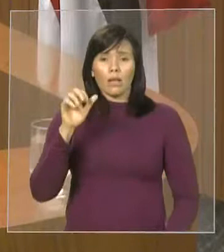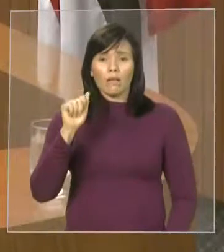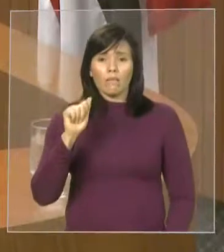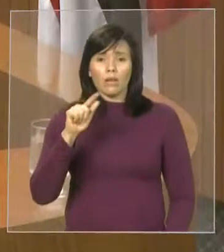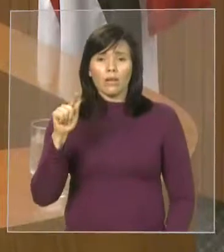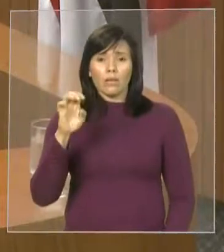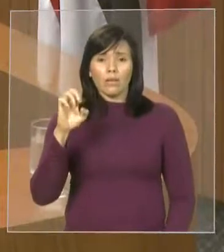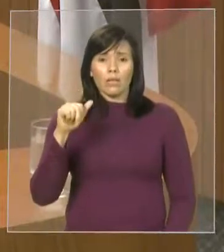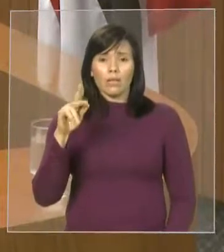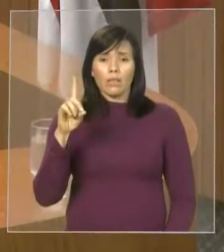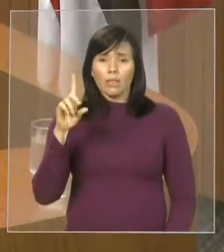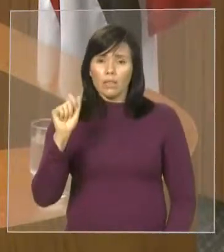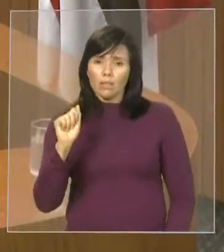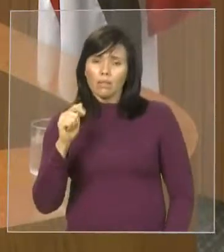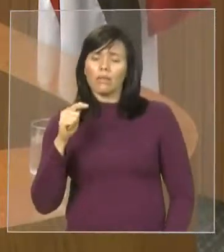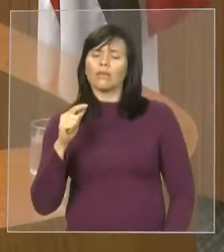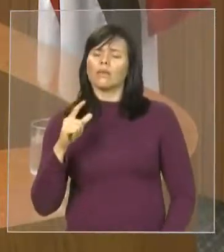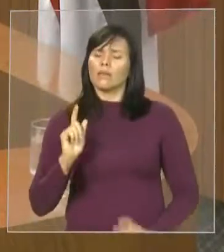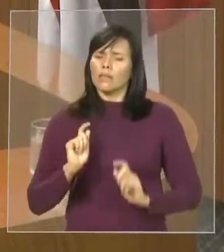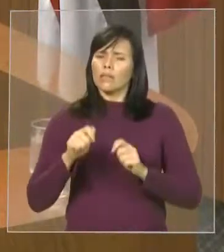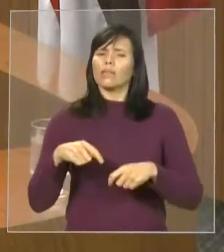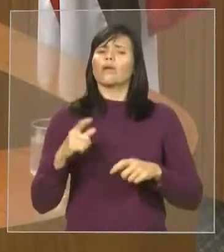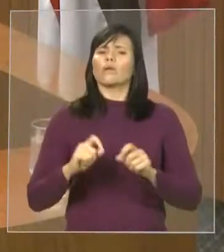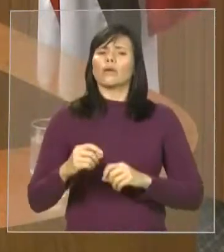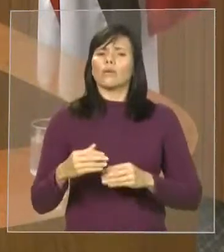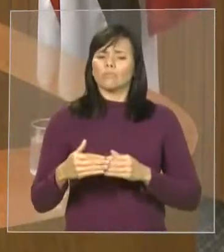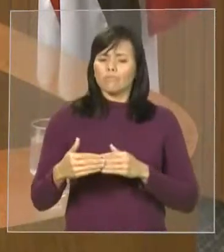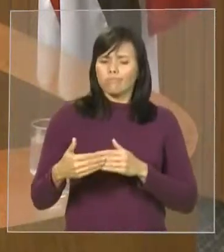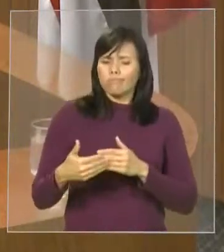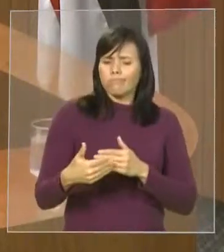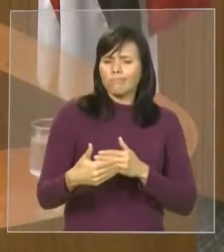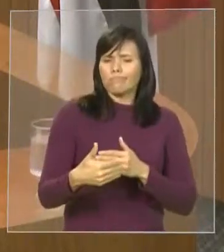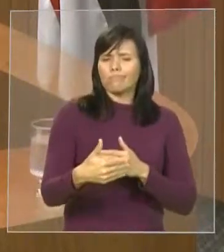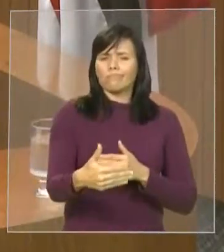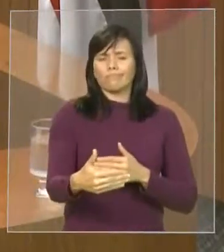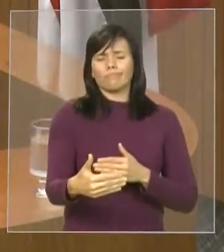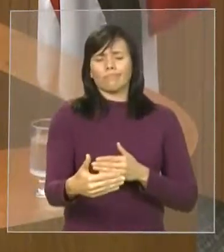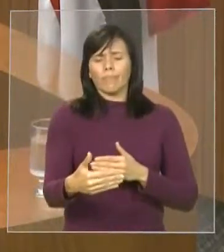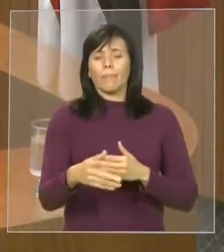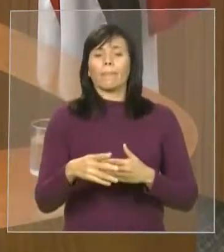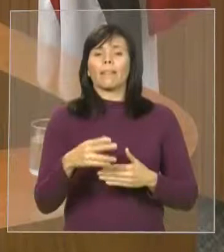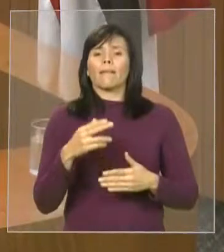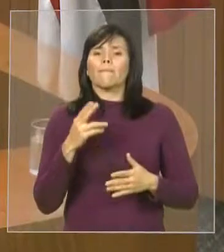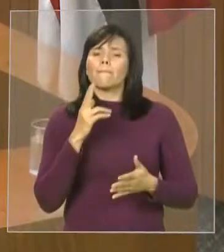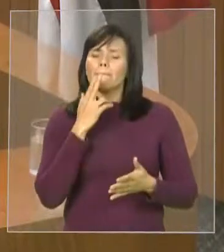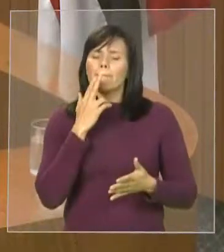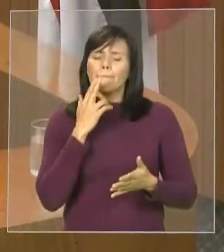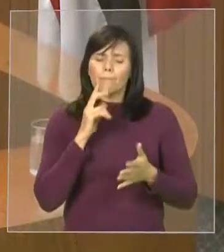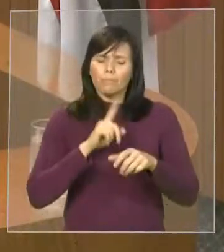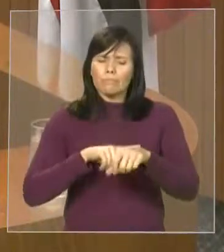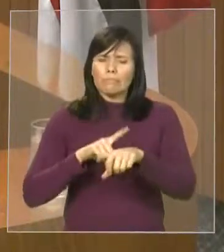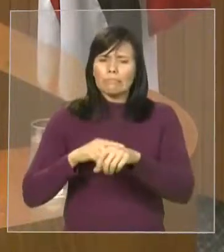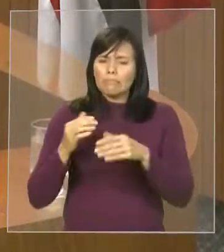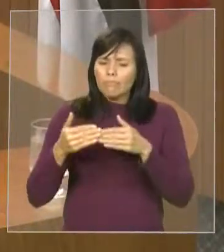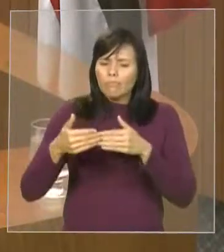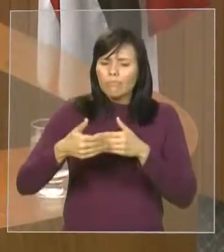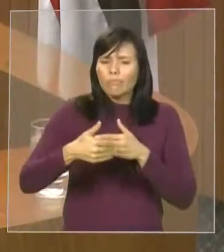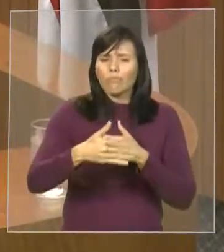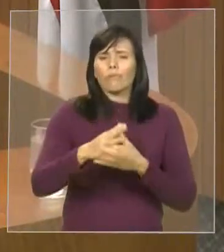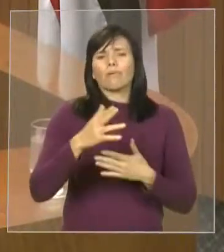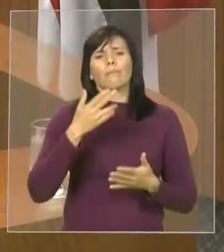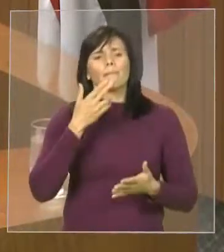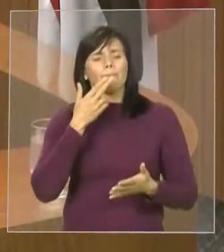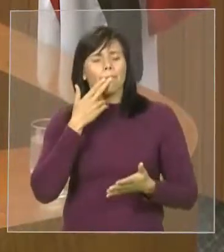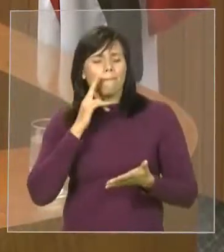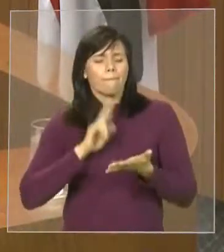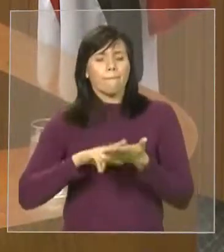multa integralmente. Se não houver o pagamento, sabe o que acontece, deputado Carlinhos Florencio? A suspensão da inscrição